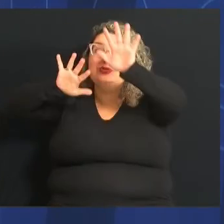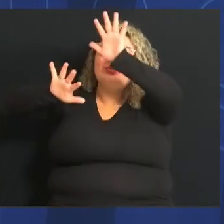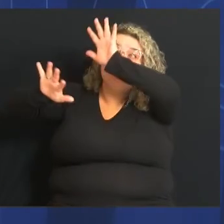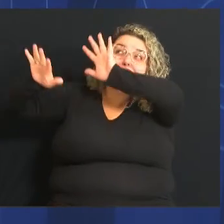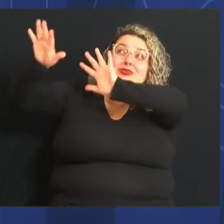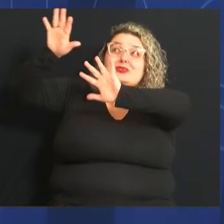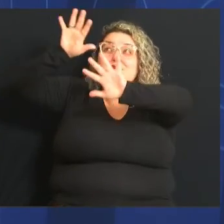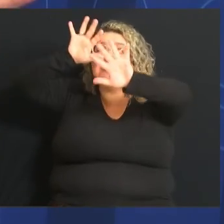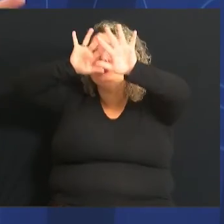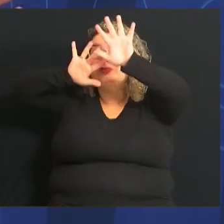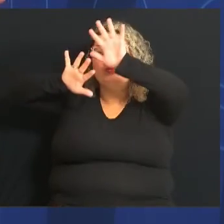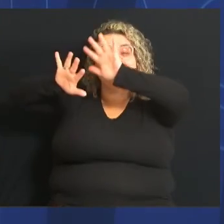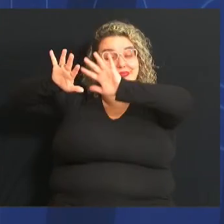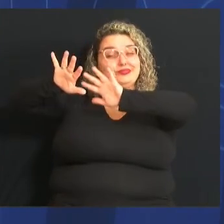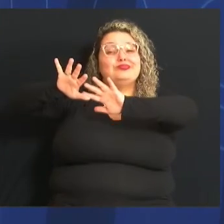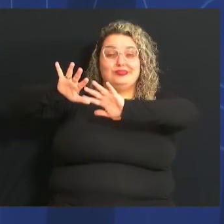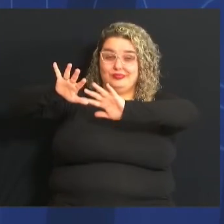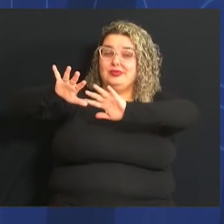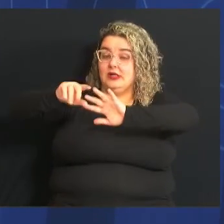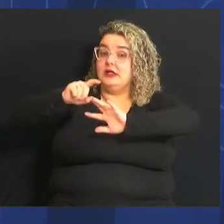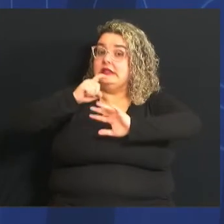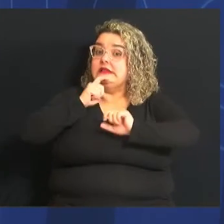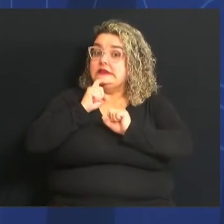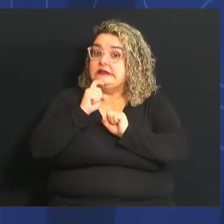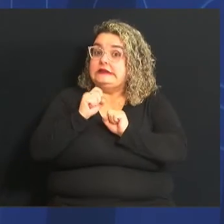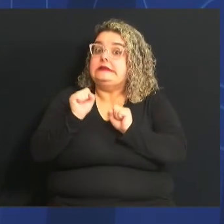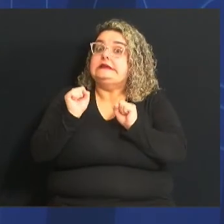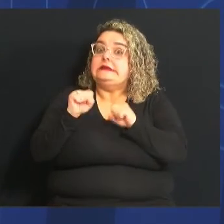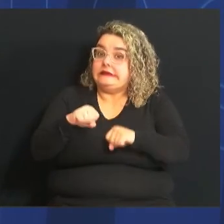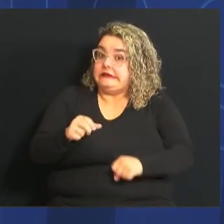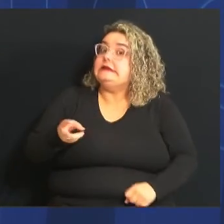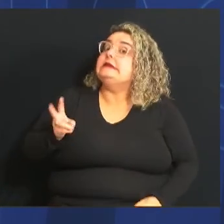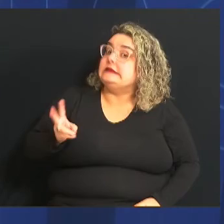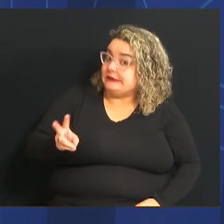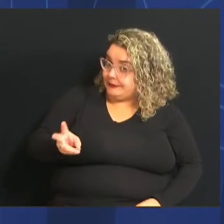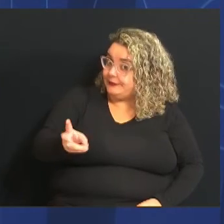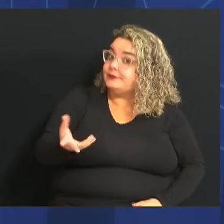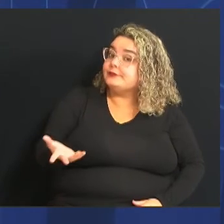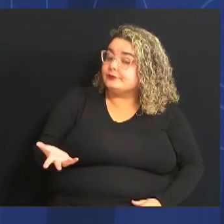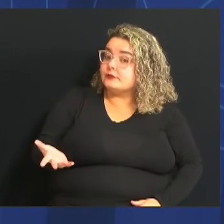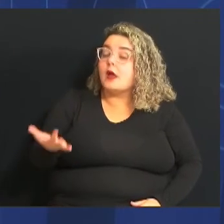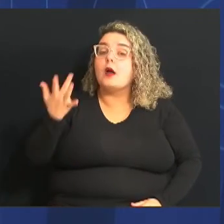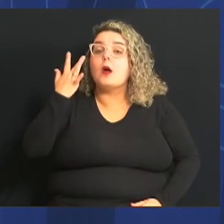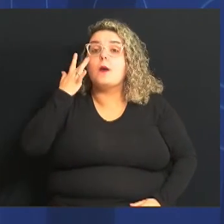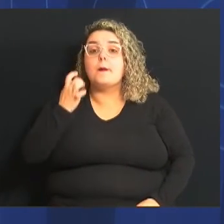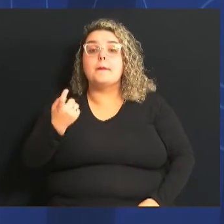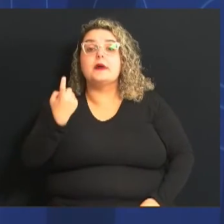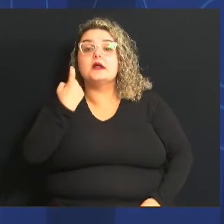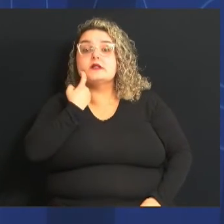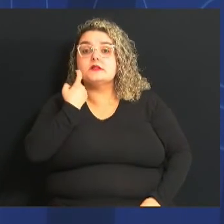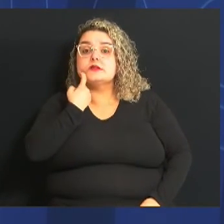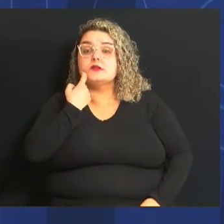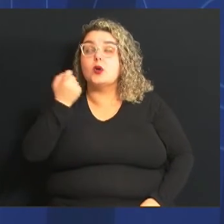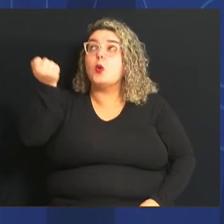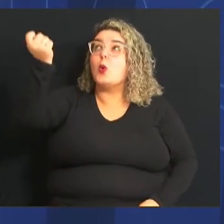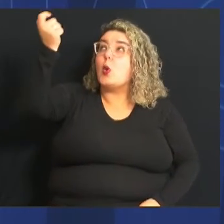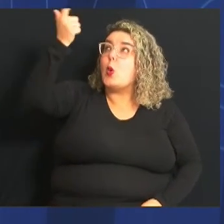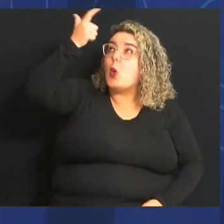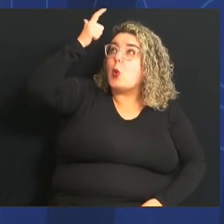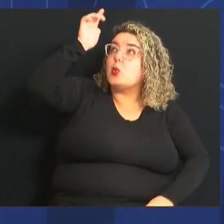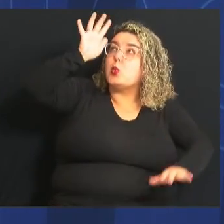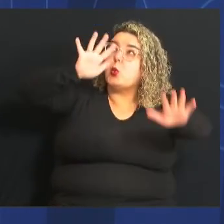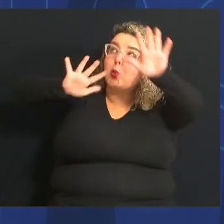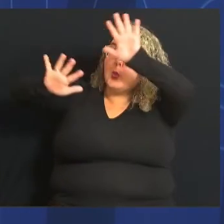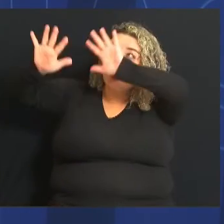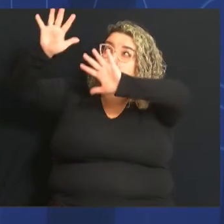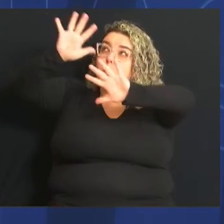nebulosidade em alta. O frio, esse sim vai permanecer, viu? Para amanhã, sexta-feira, o sol ele aparece durante todo